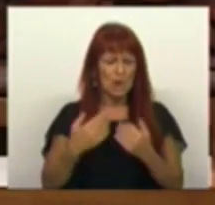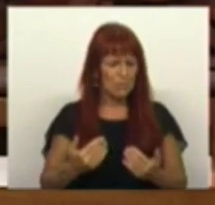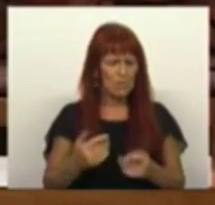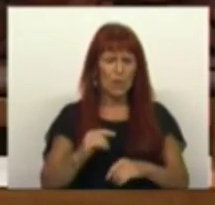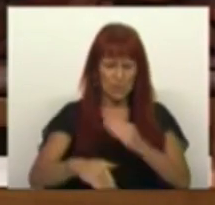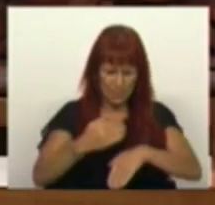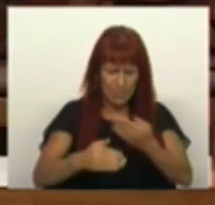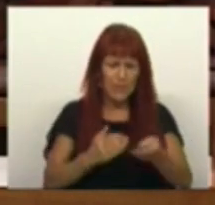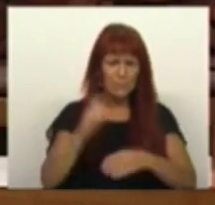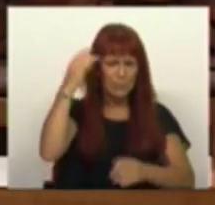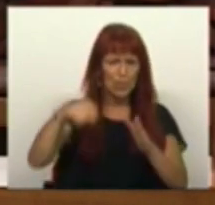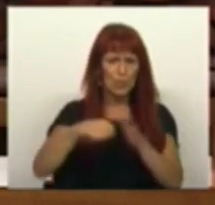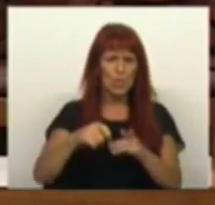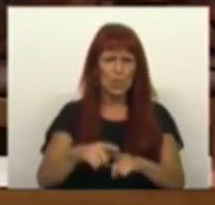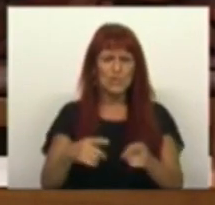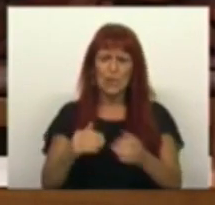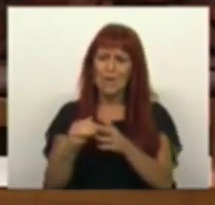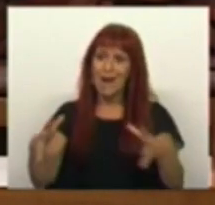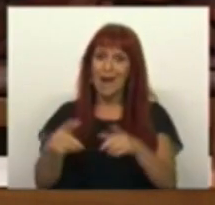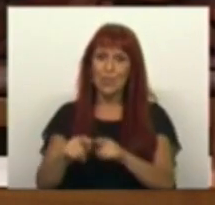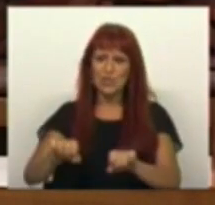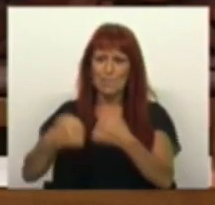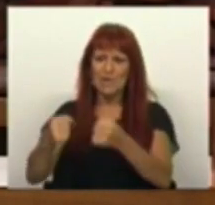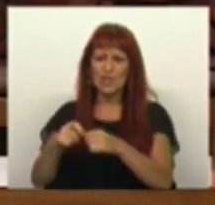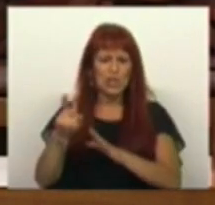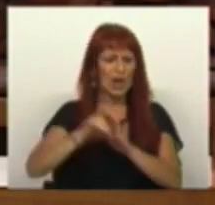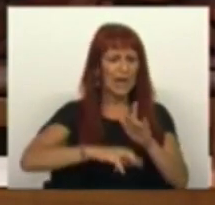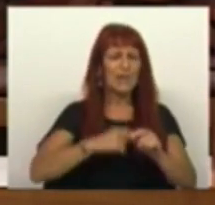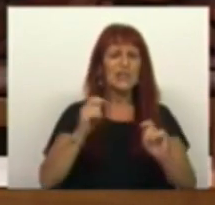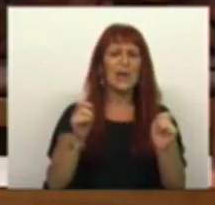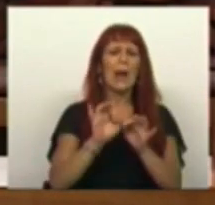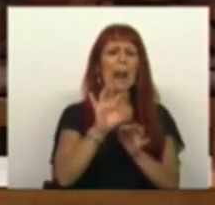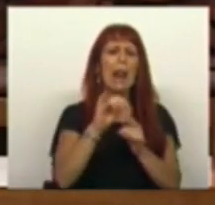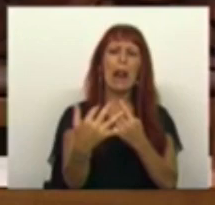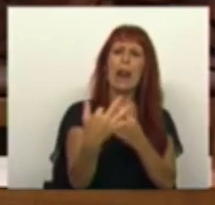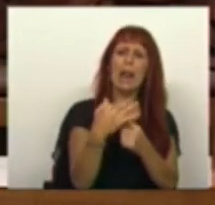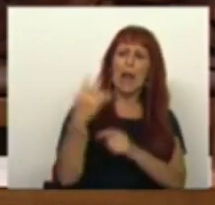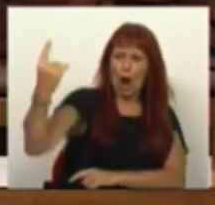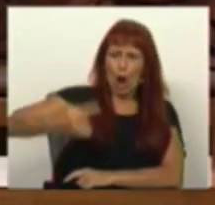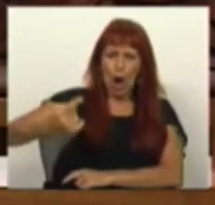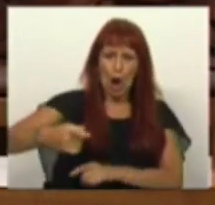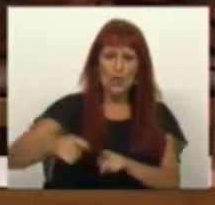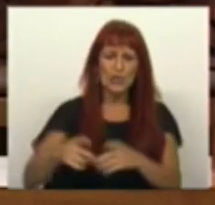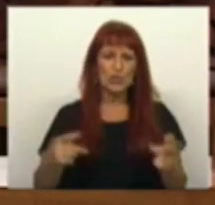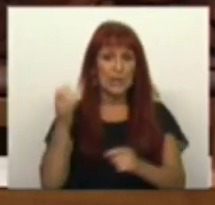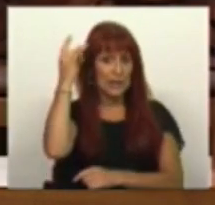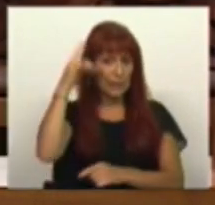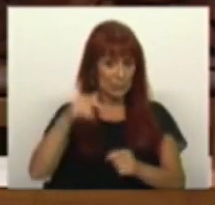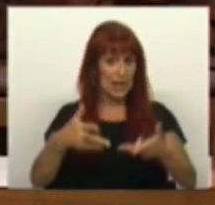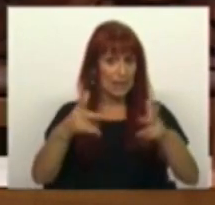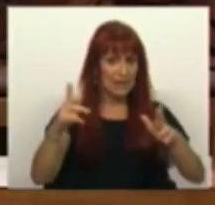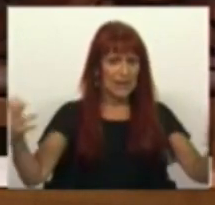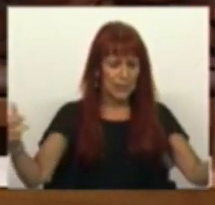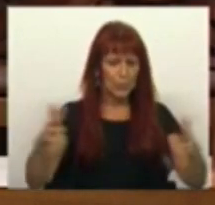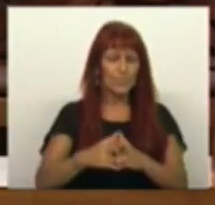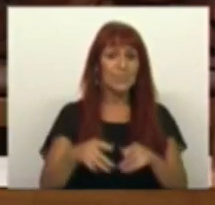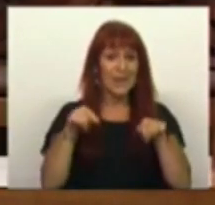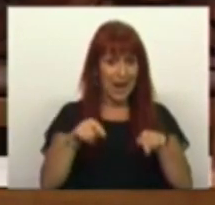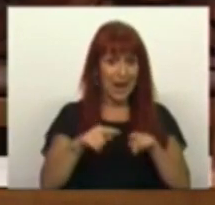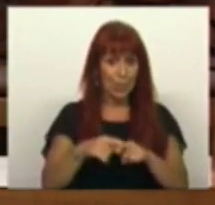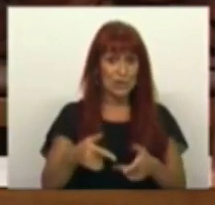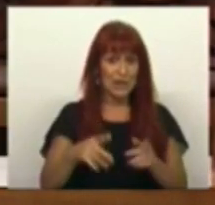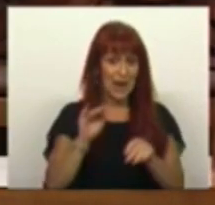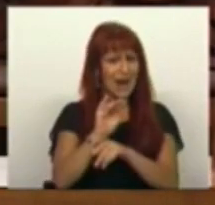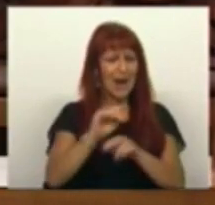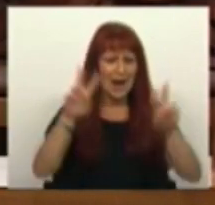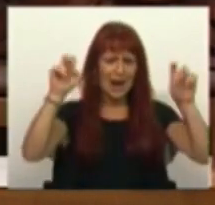a corrupção sustenta o crescimento de partidos e regimes populistas, autoritários e inimigos da liberdade. É como